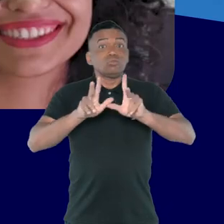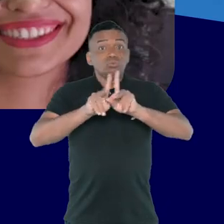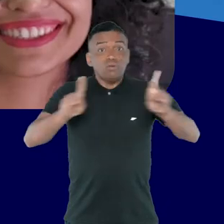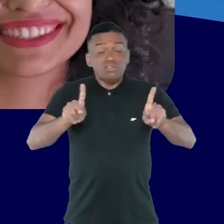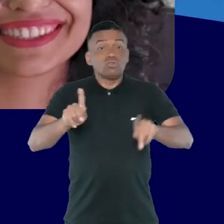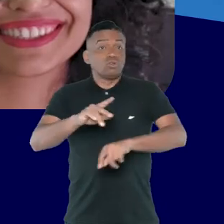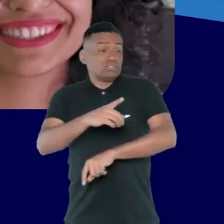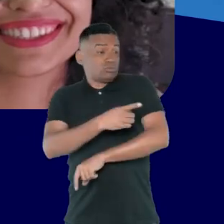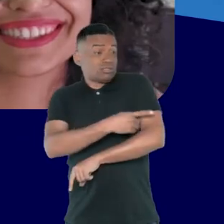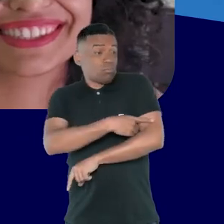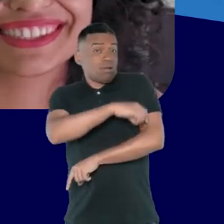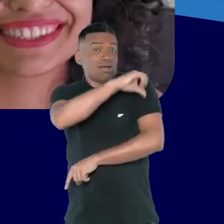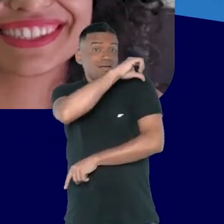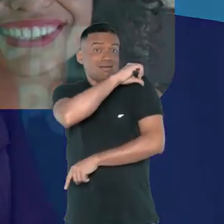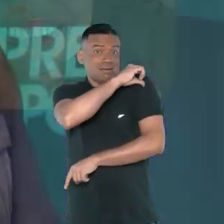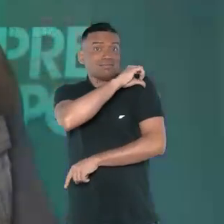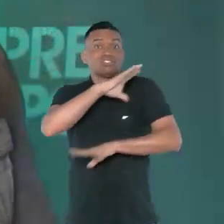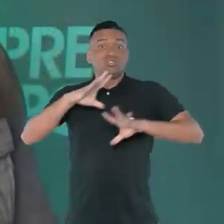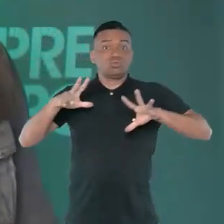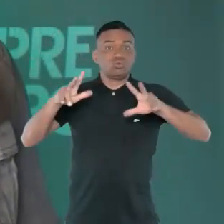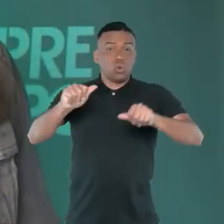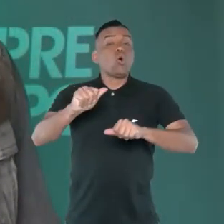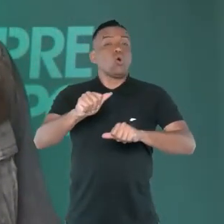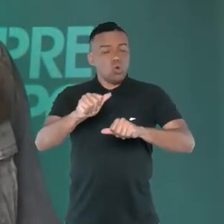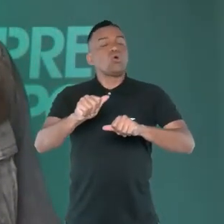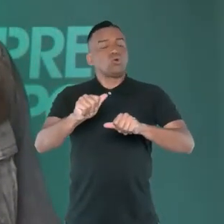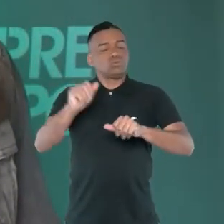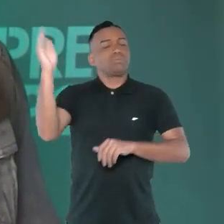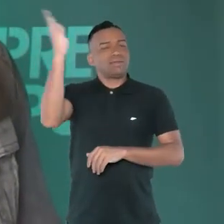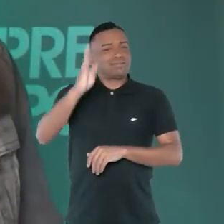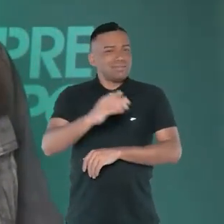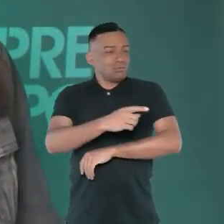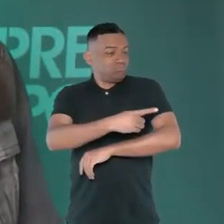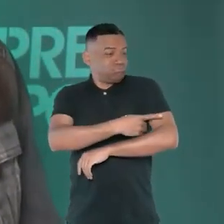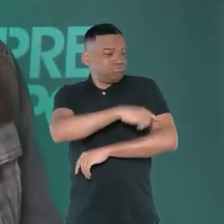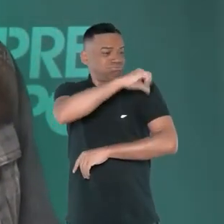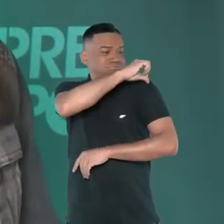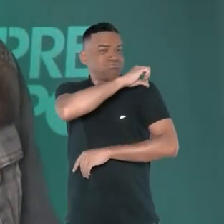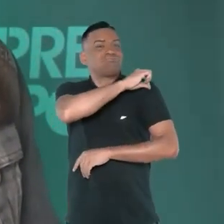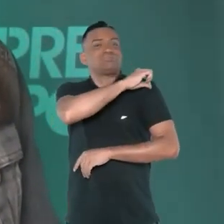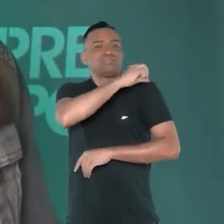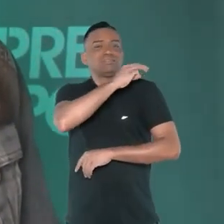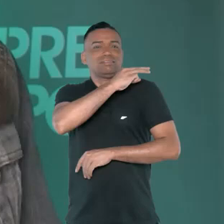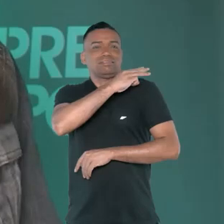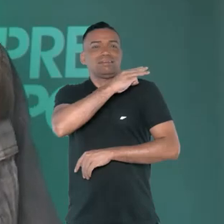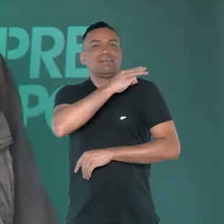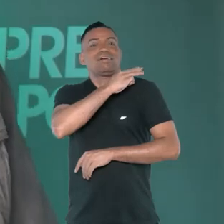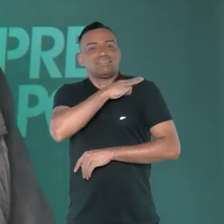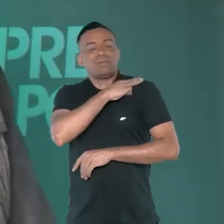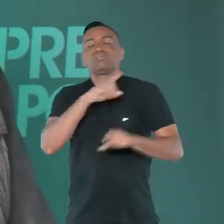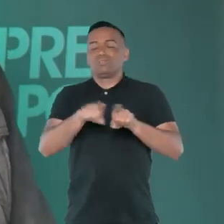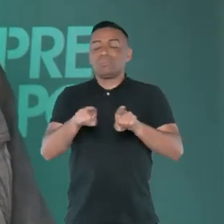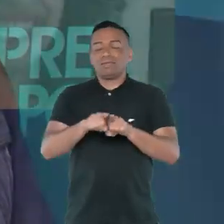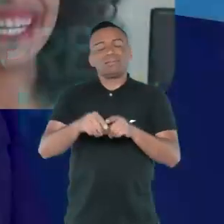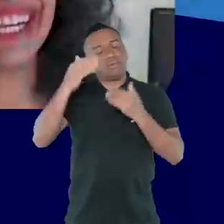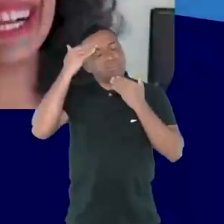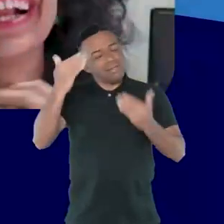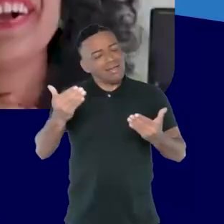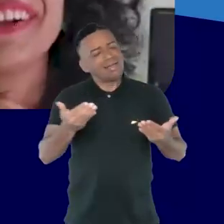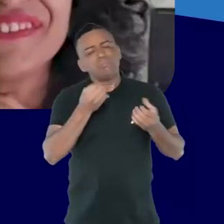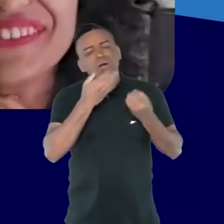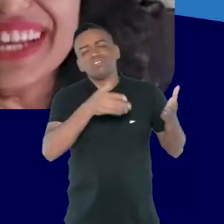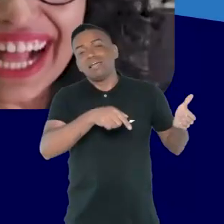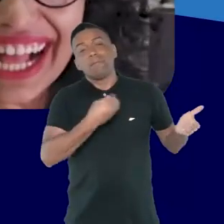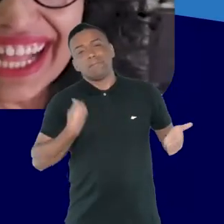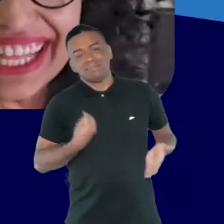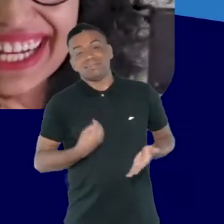parte inferior direita se encontra um intérprete de Libras, um homem que traja camisa preta e traduz simultaneamente tudo o que é falado. No